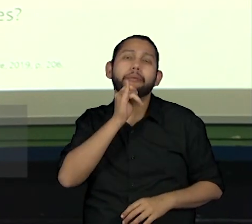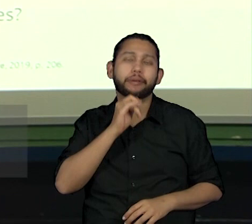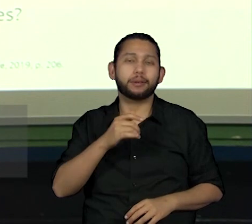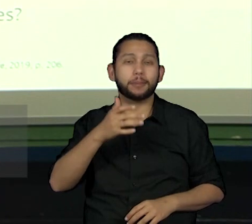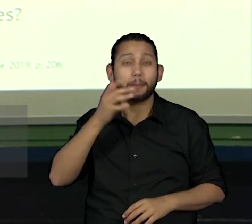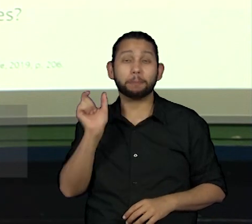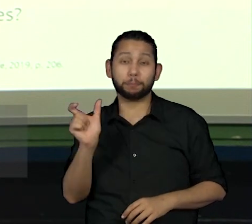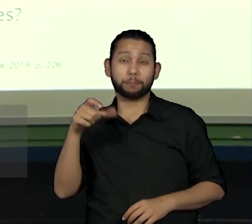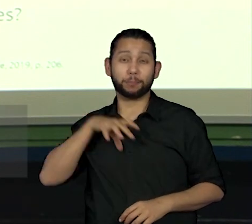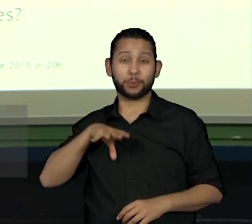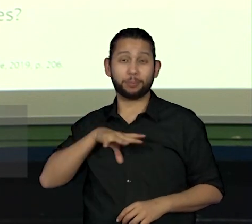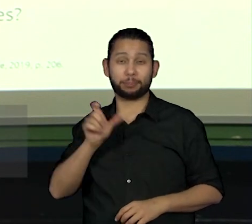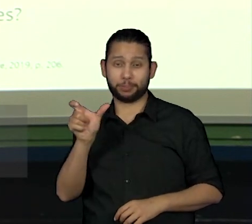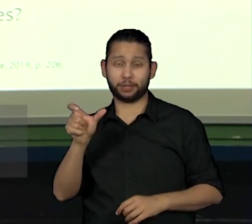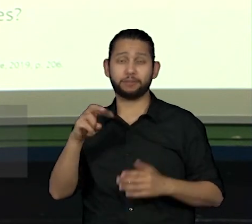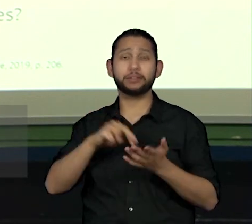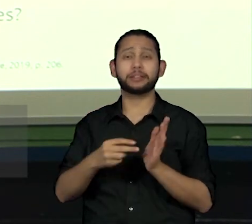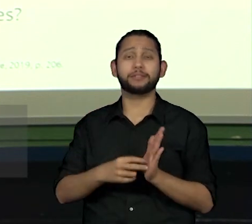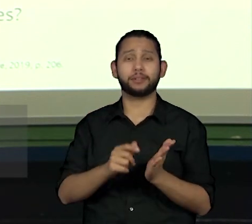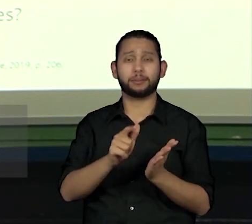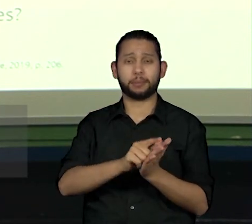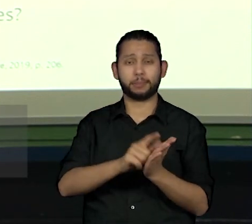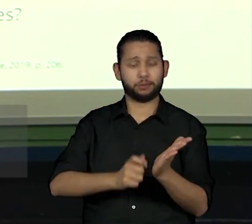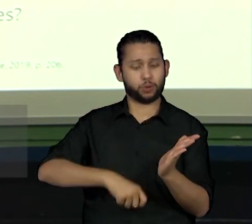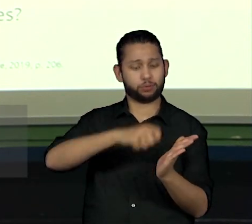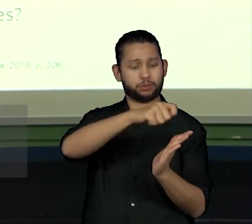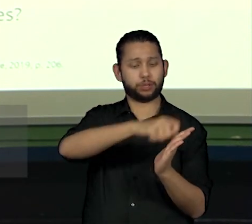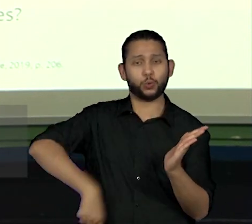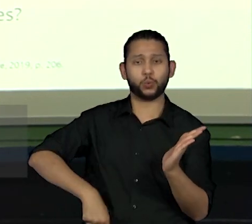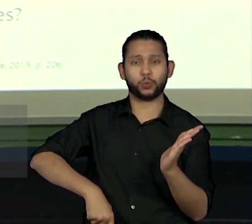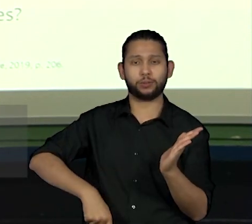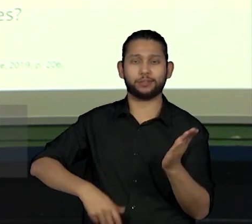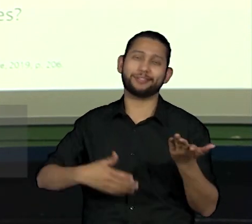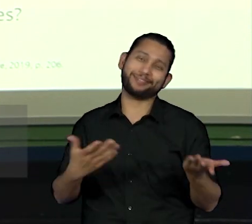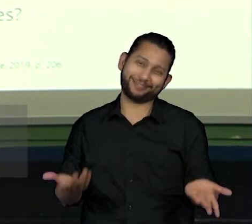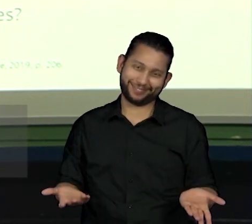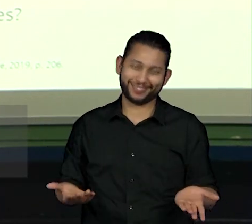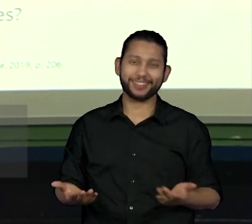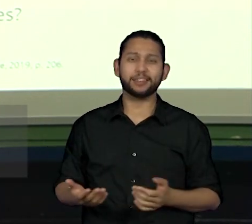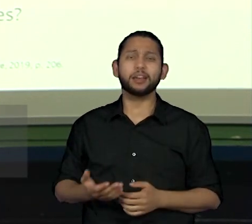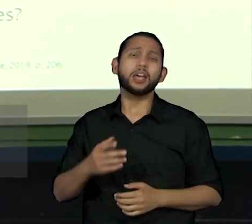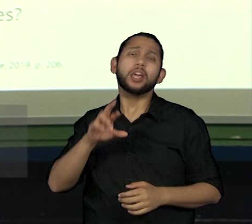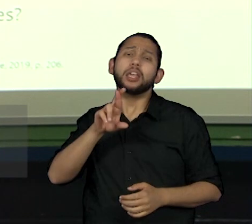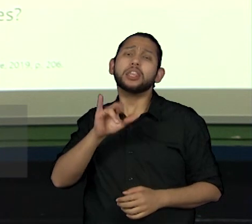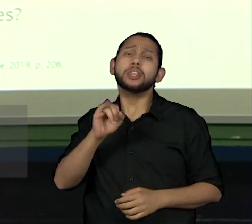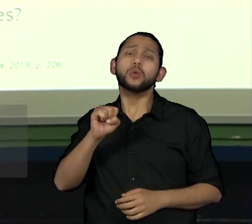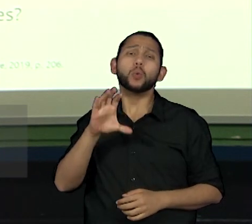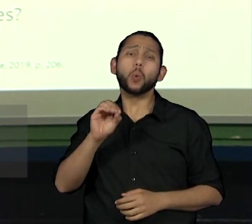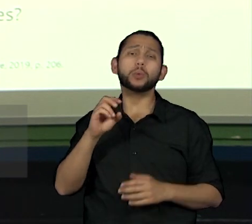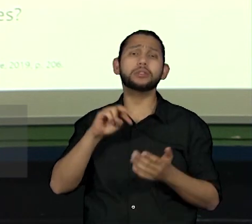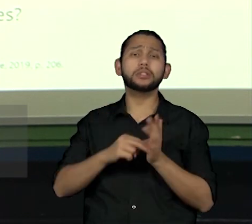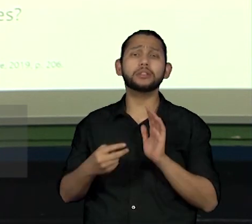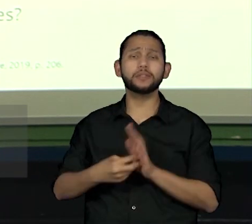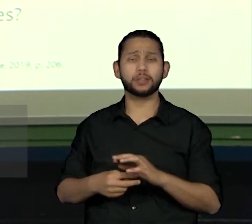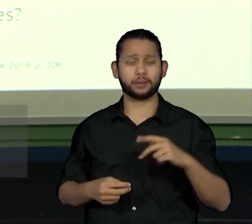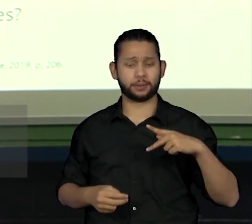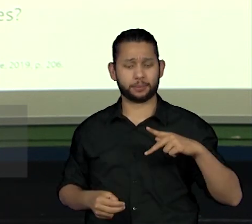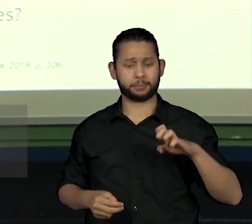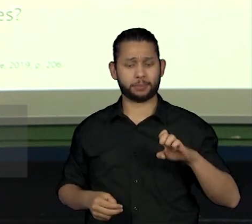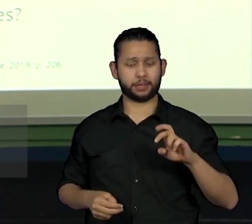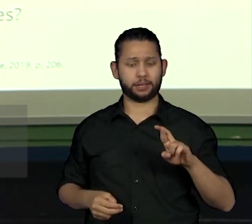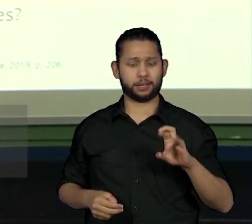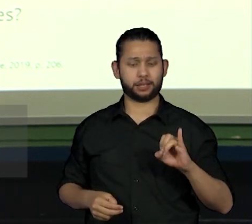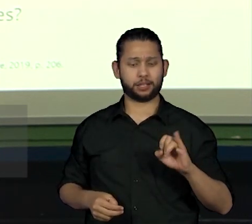faz aí no seu caderno, não. Risco quer dizer o quê? Perigo, né? Uma situação de perigo. E quais são